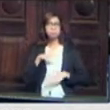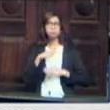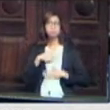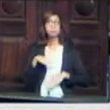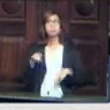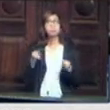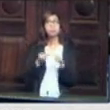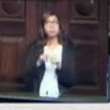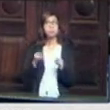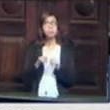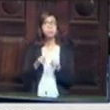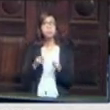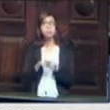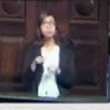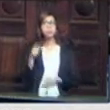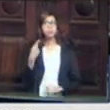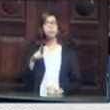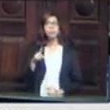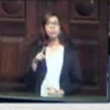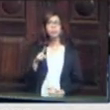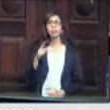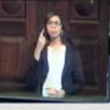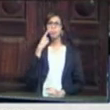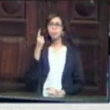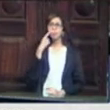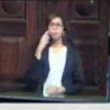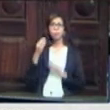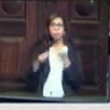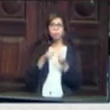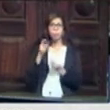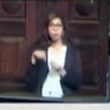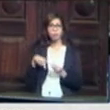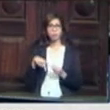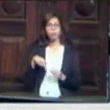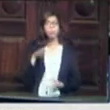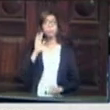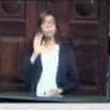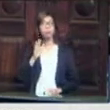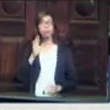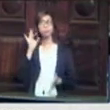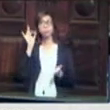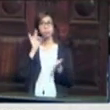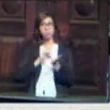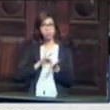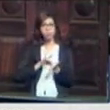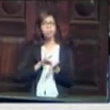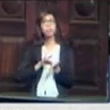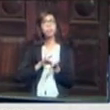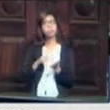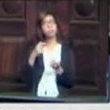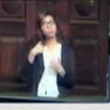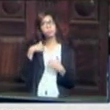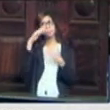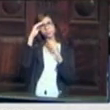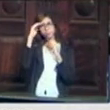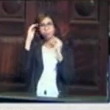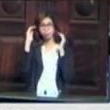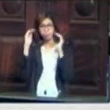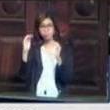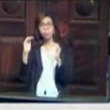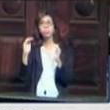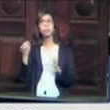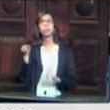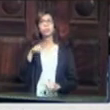certo distensionamento a esse parlamento, mas que, na verdade, com todo respeito, seria bom que